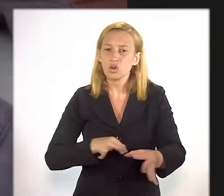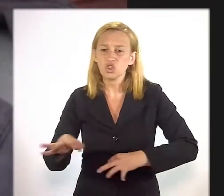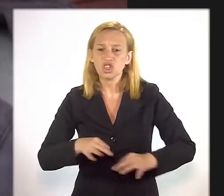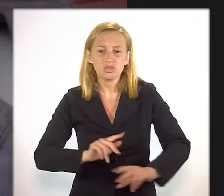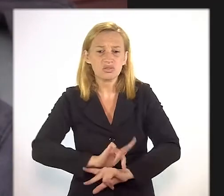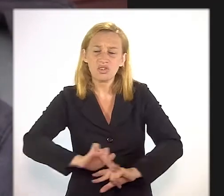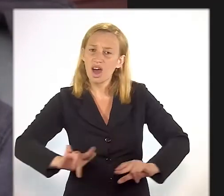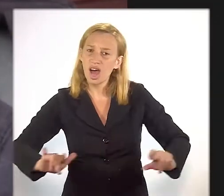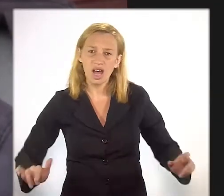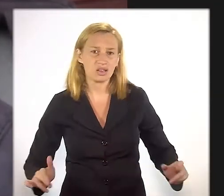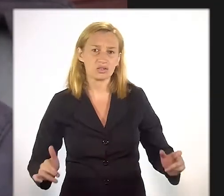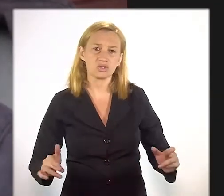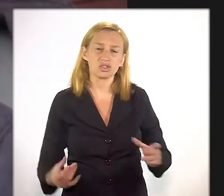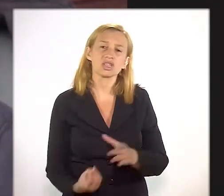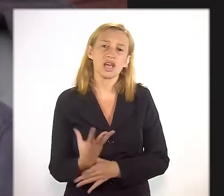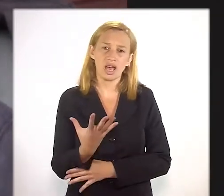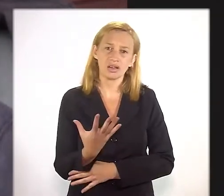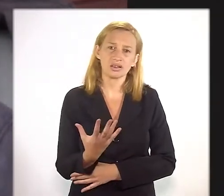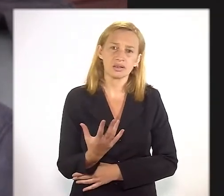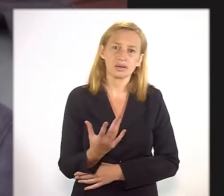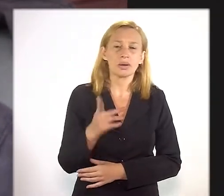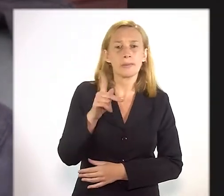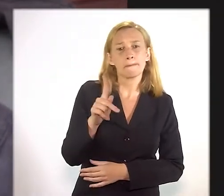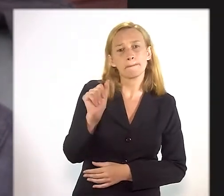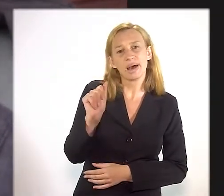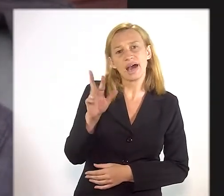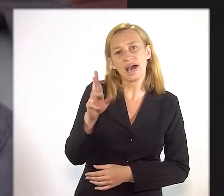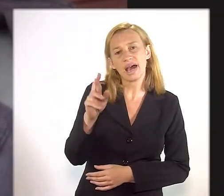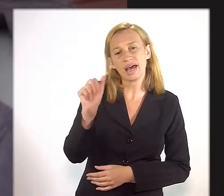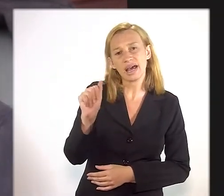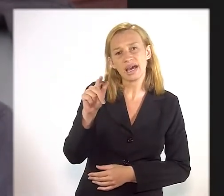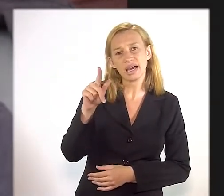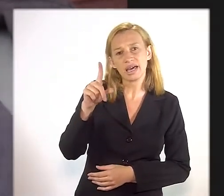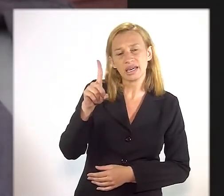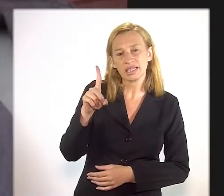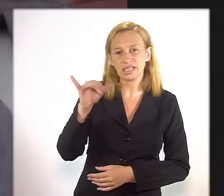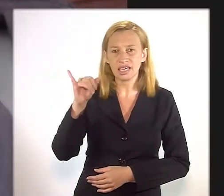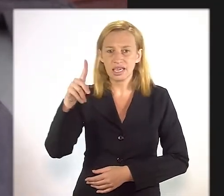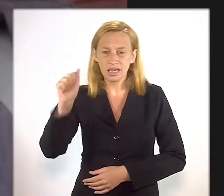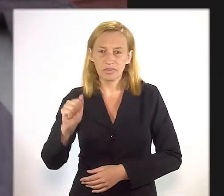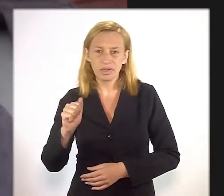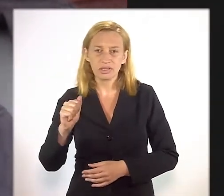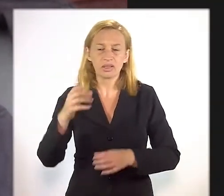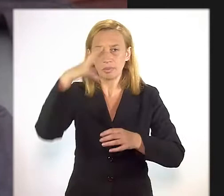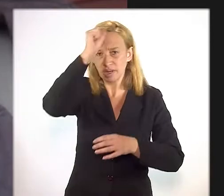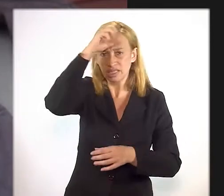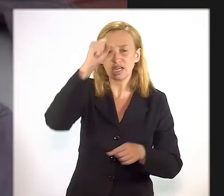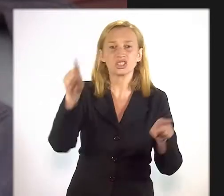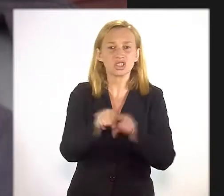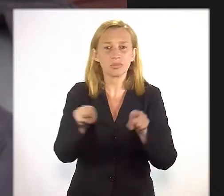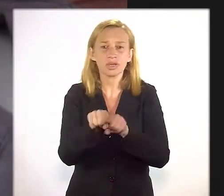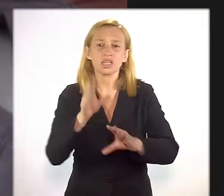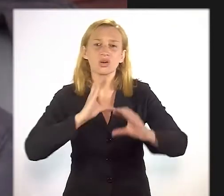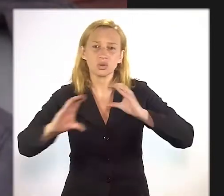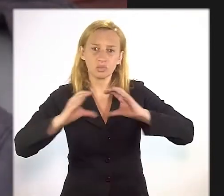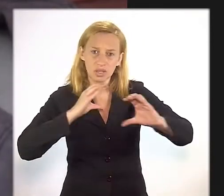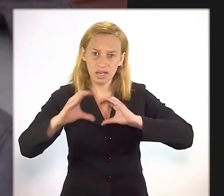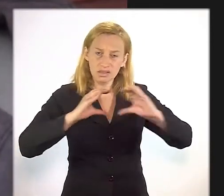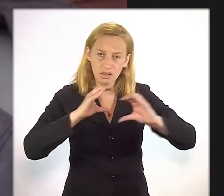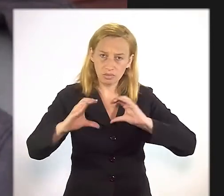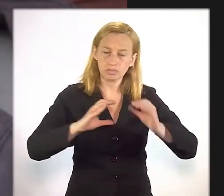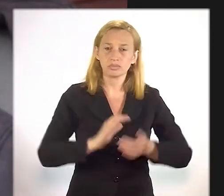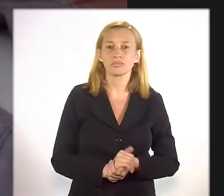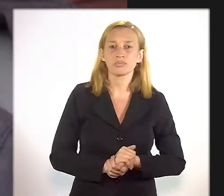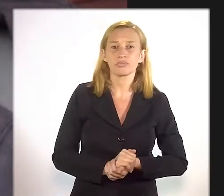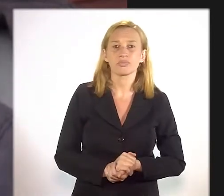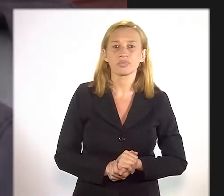Fiz o seguinte, passei do paradigma da aprendizagem para o paradigma da comunicação. Perfeito. Quem está na base